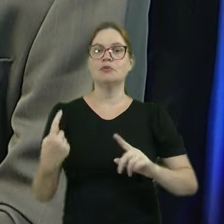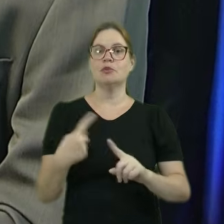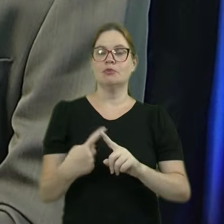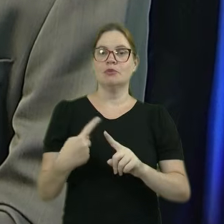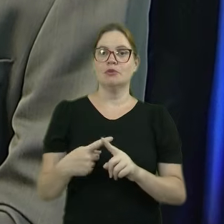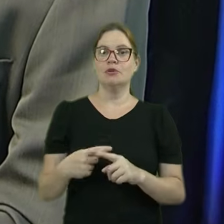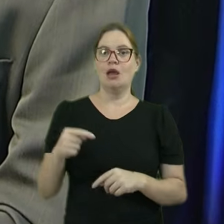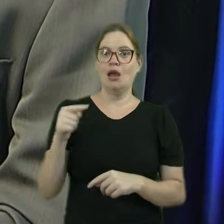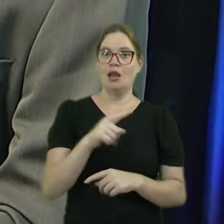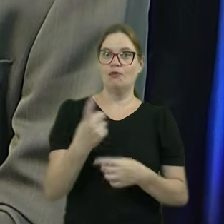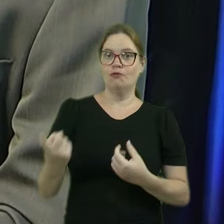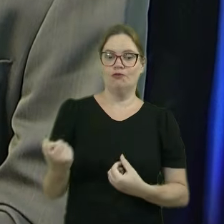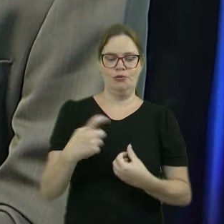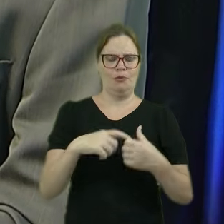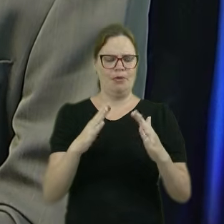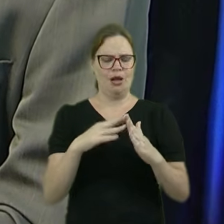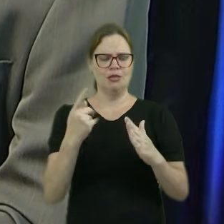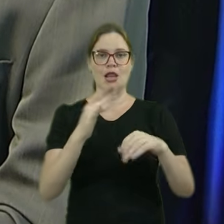voltou curada